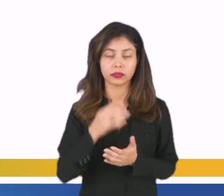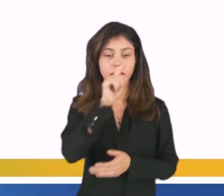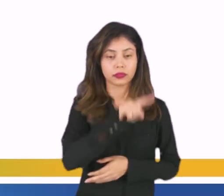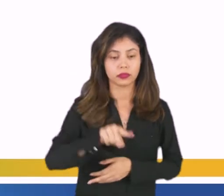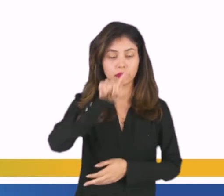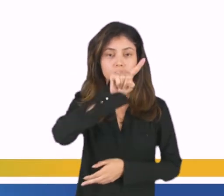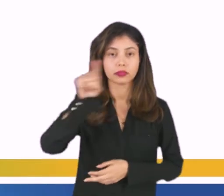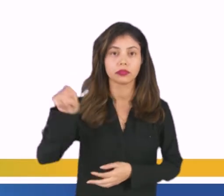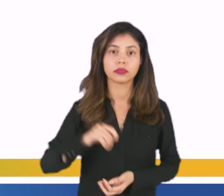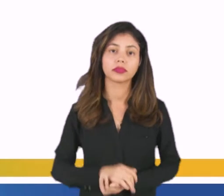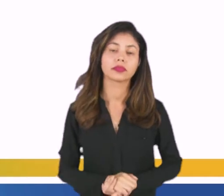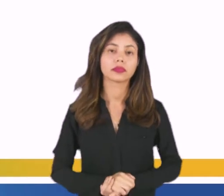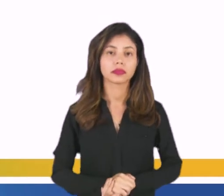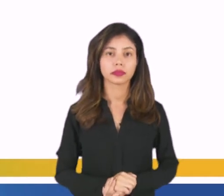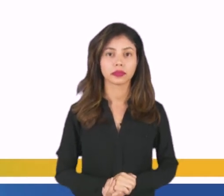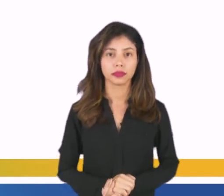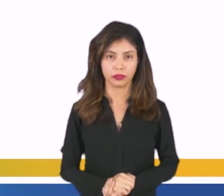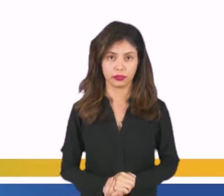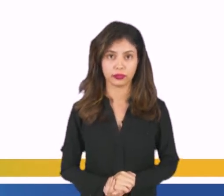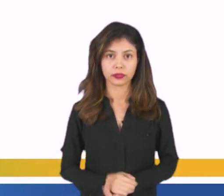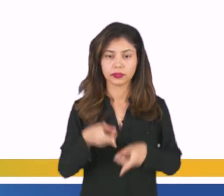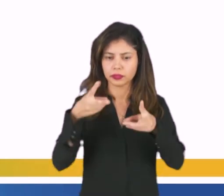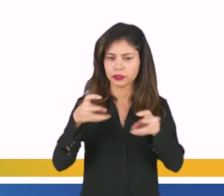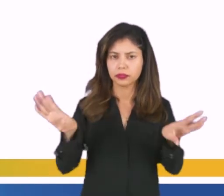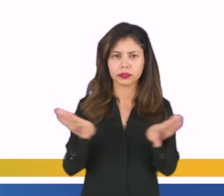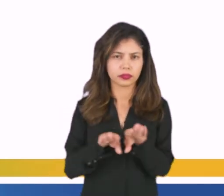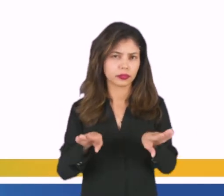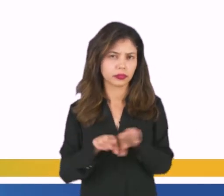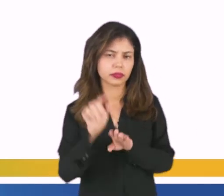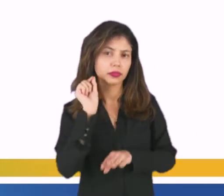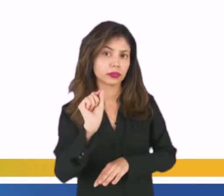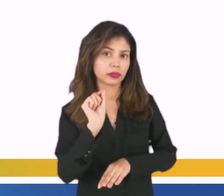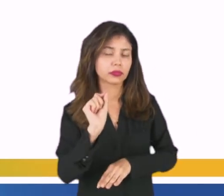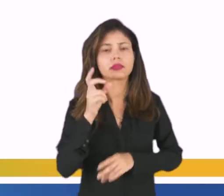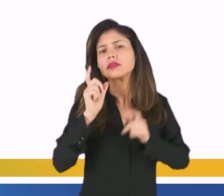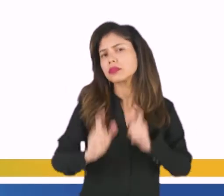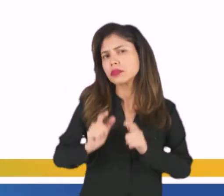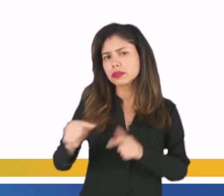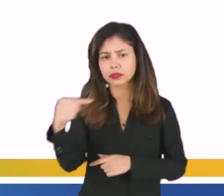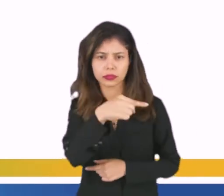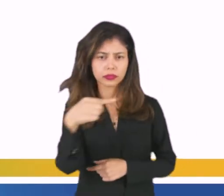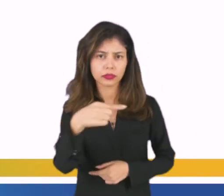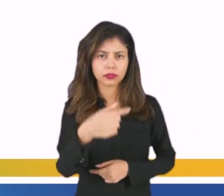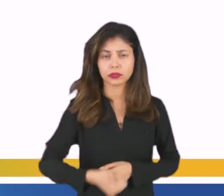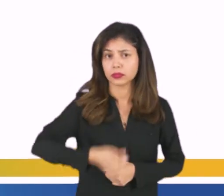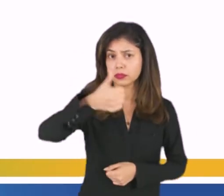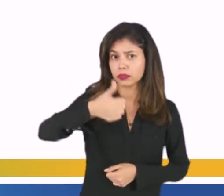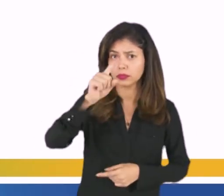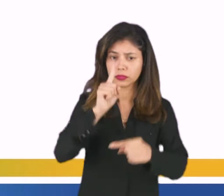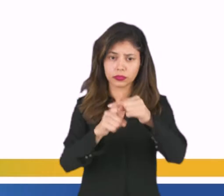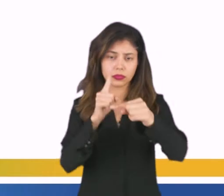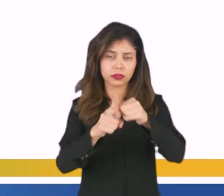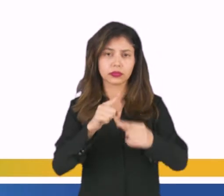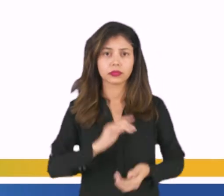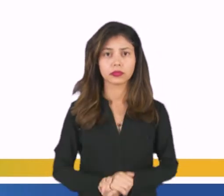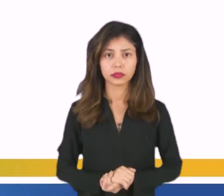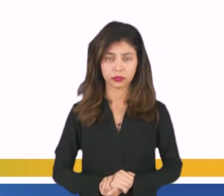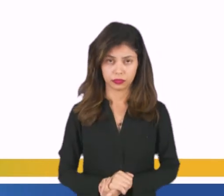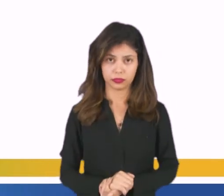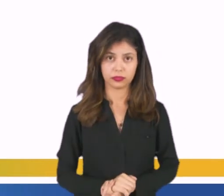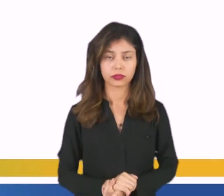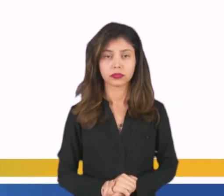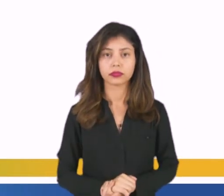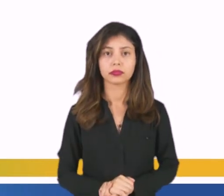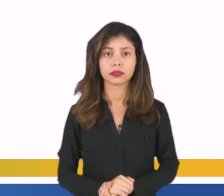raízes dessa função, nós vamos perceber onde é que ela vai estar negativa, positiva e negativa.